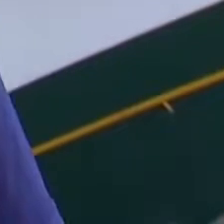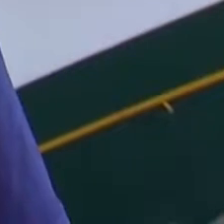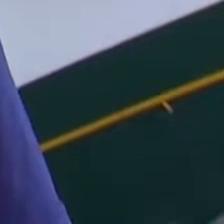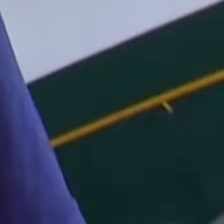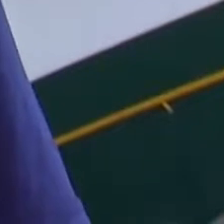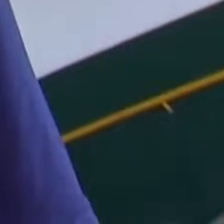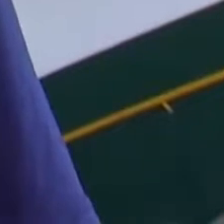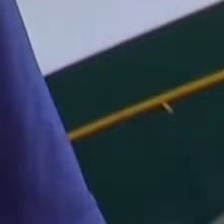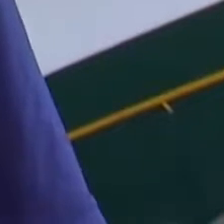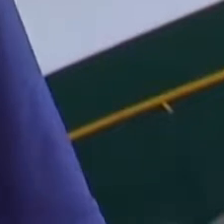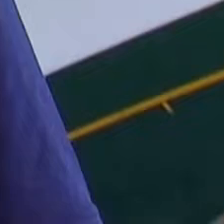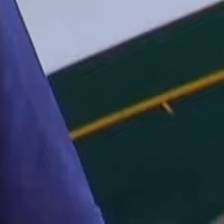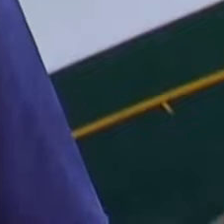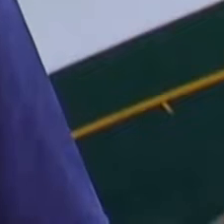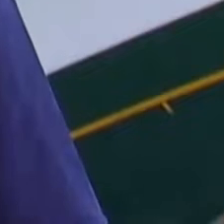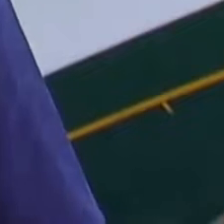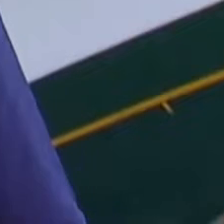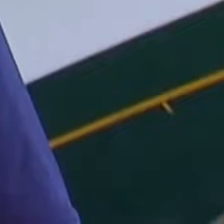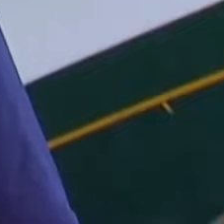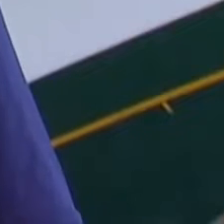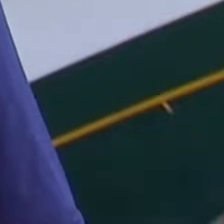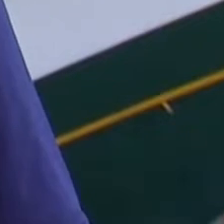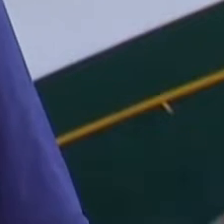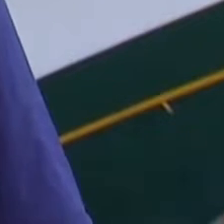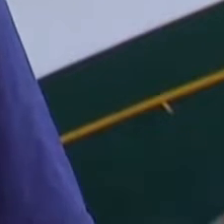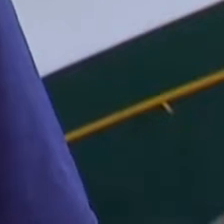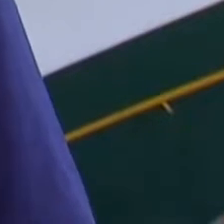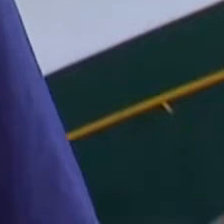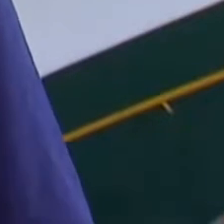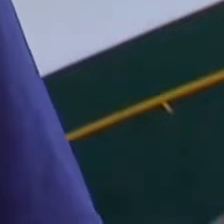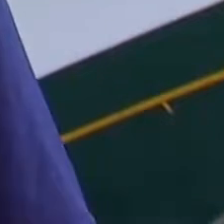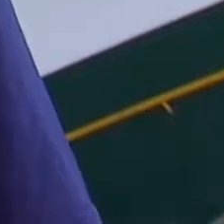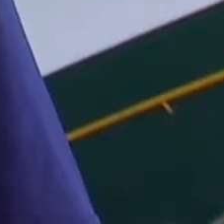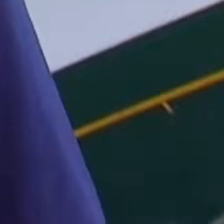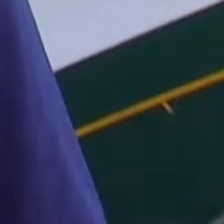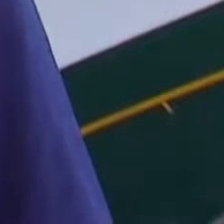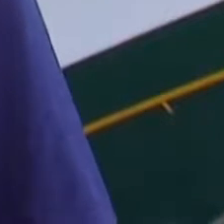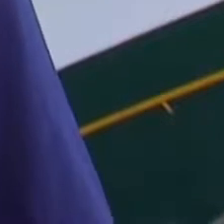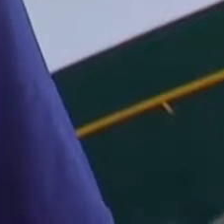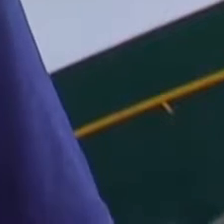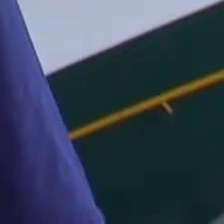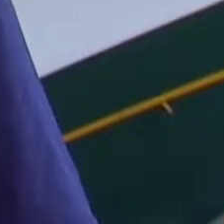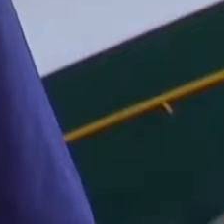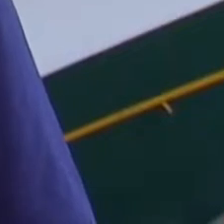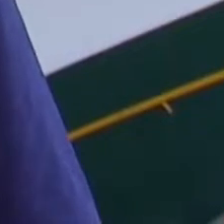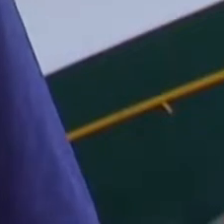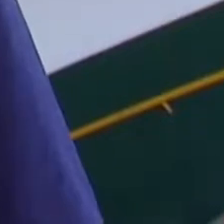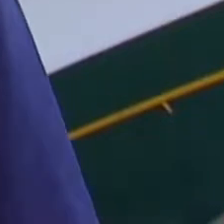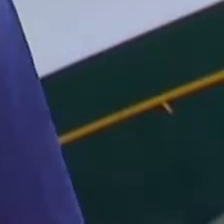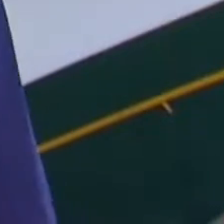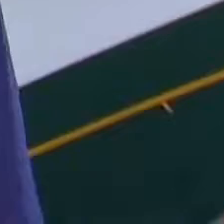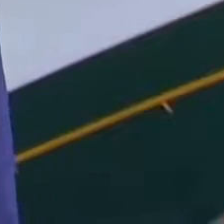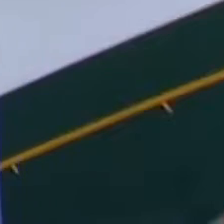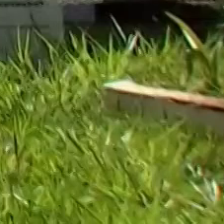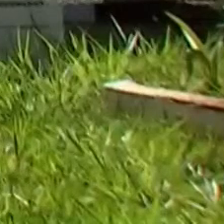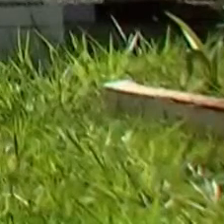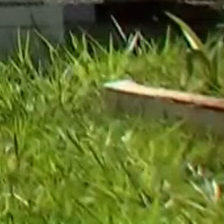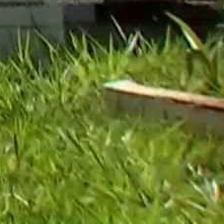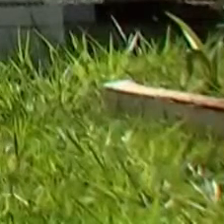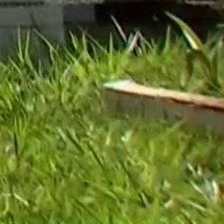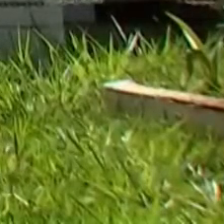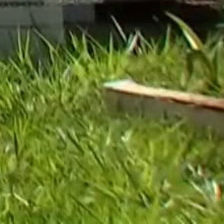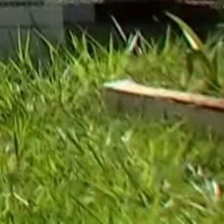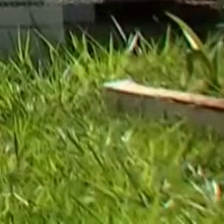no mercado de trabalho, trabalhando ferramentas, habilidades e potencialidades que eles utilizarão dentro